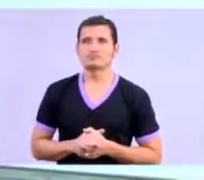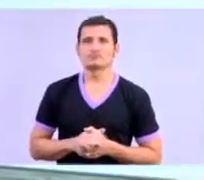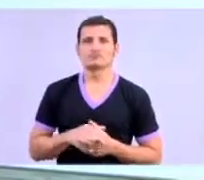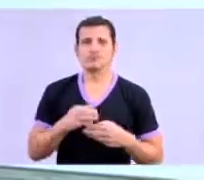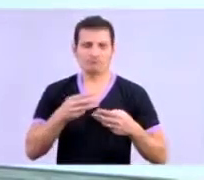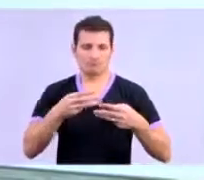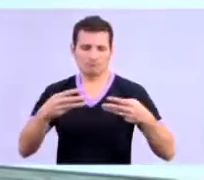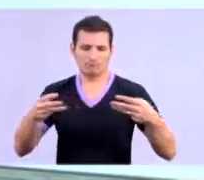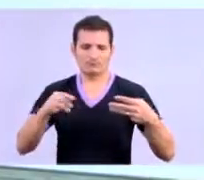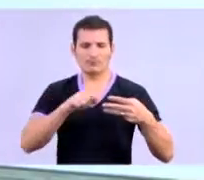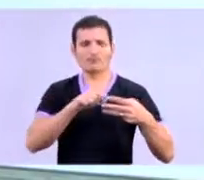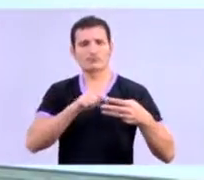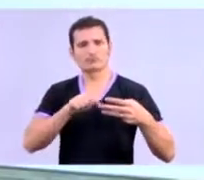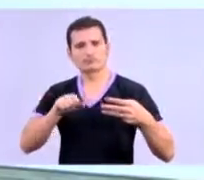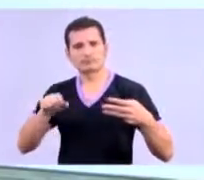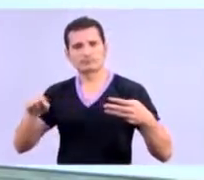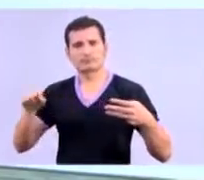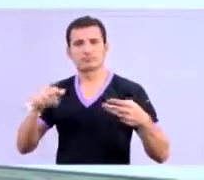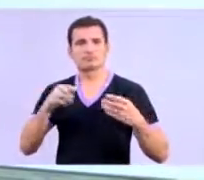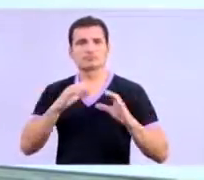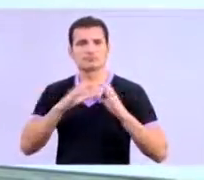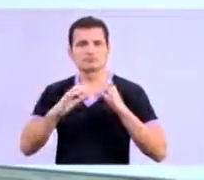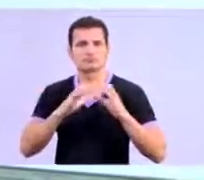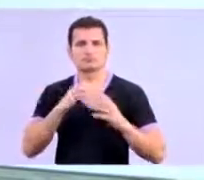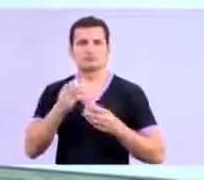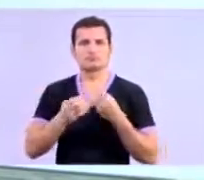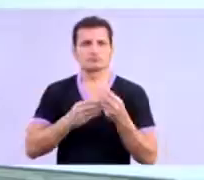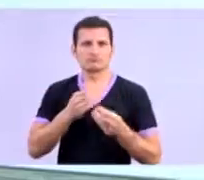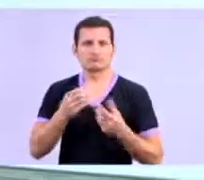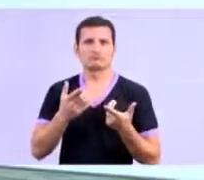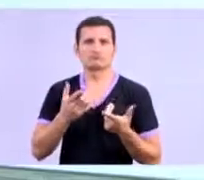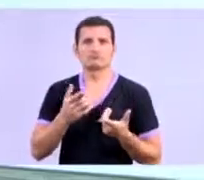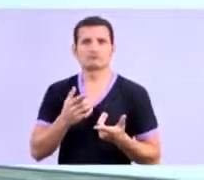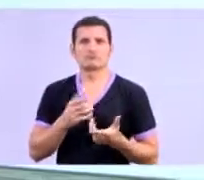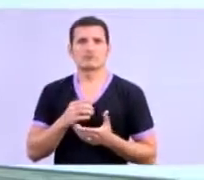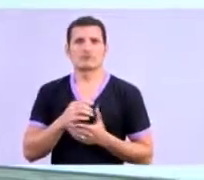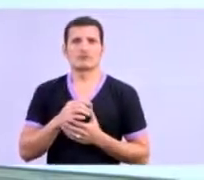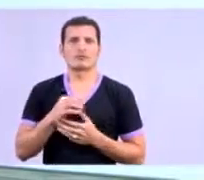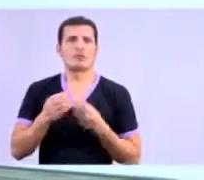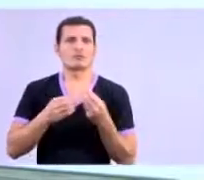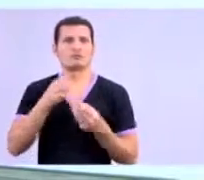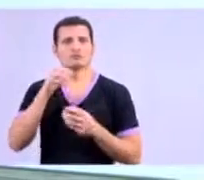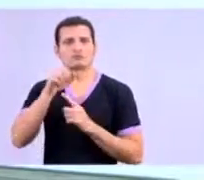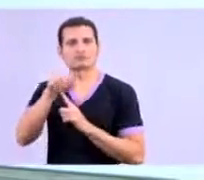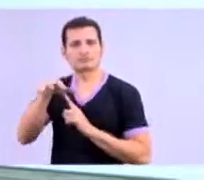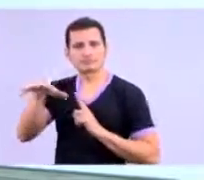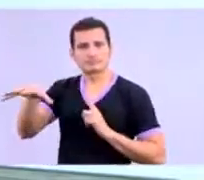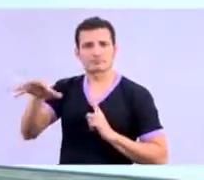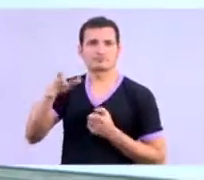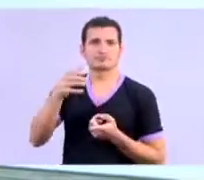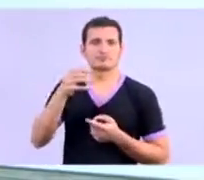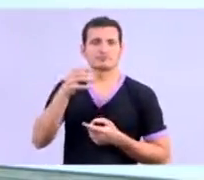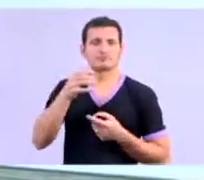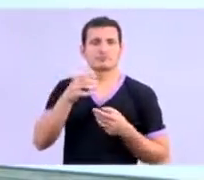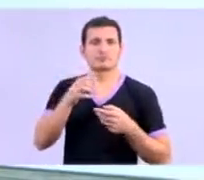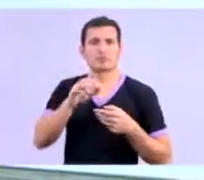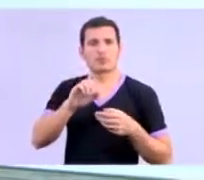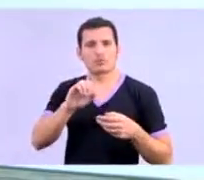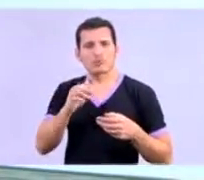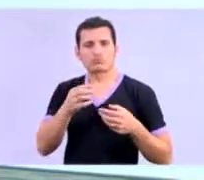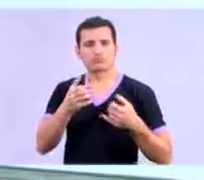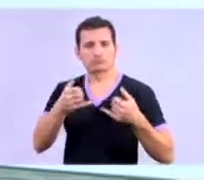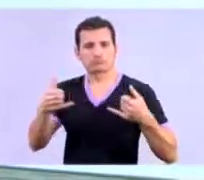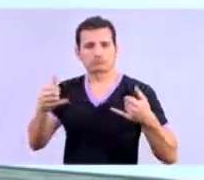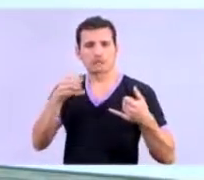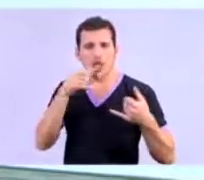vai, como ela vai se estabelecer, por que tipo de sinalização ótica, elétrica, sinalização de rádio, enfim,